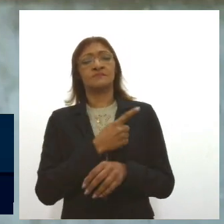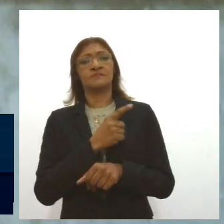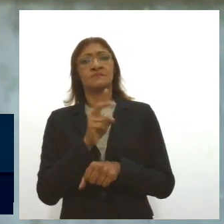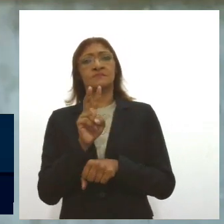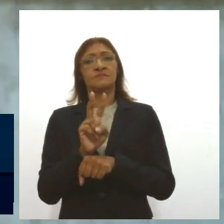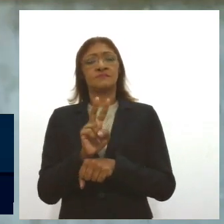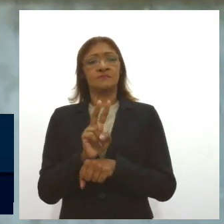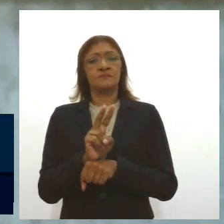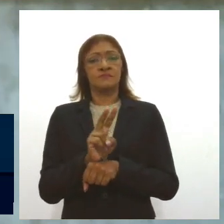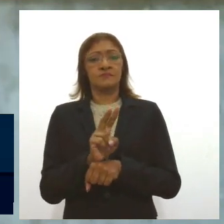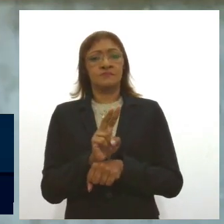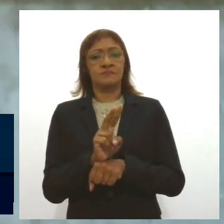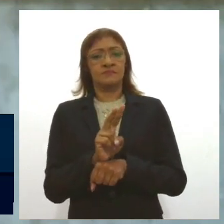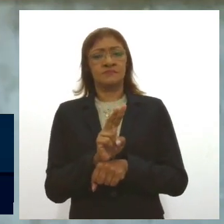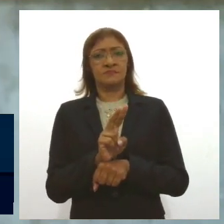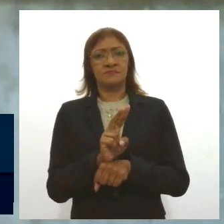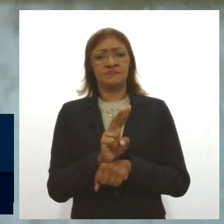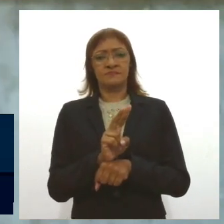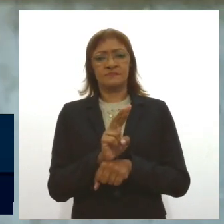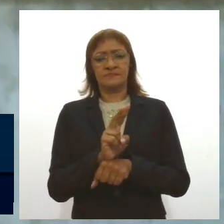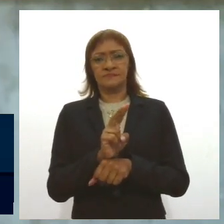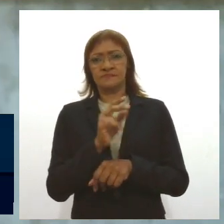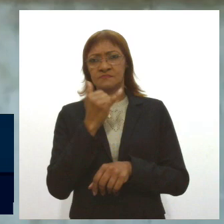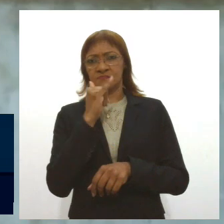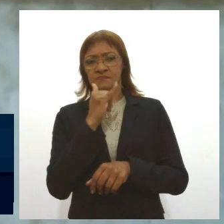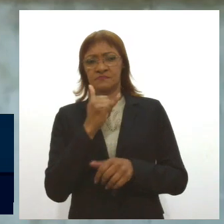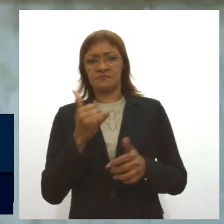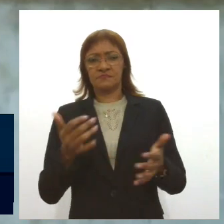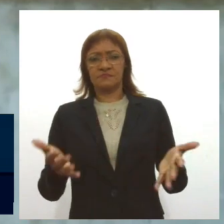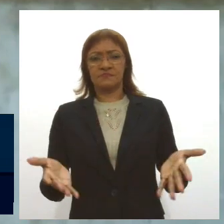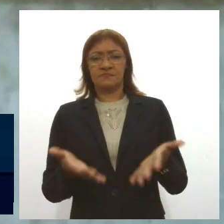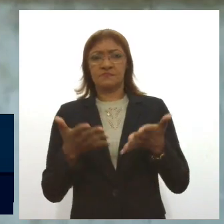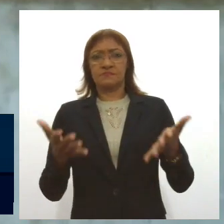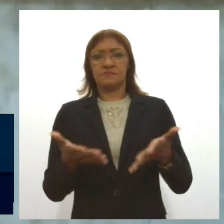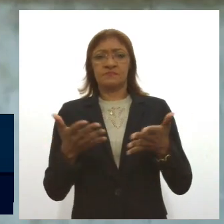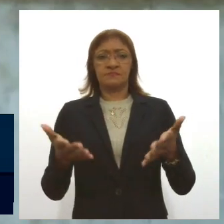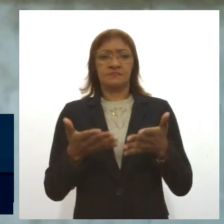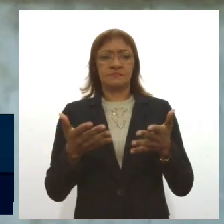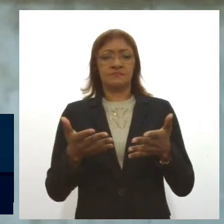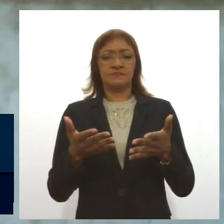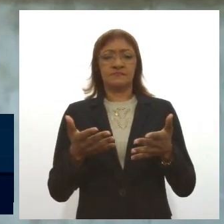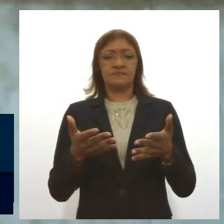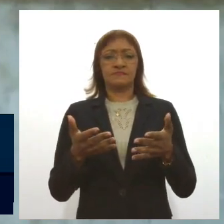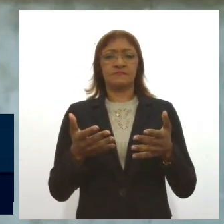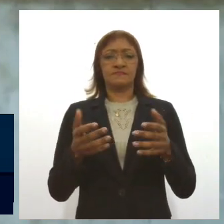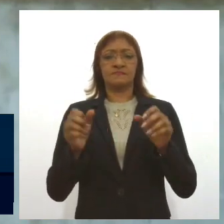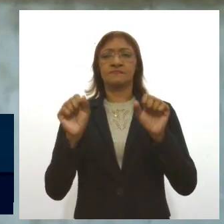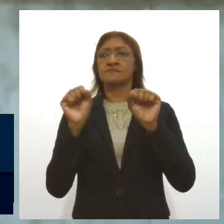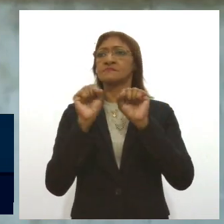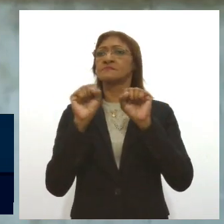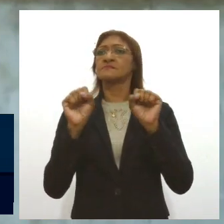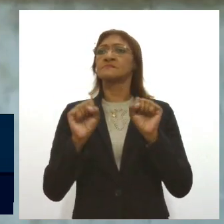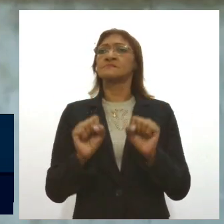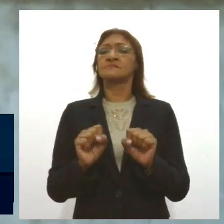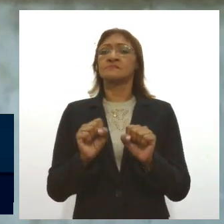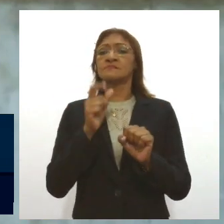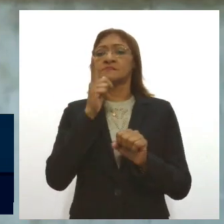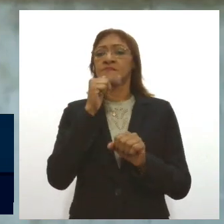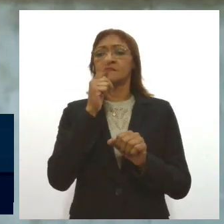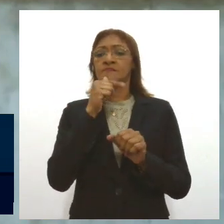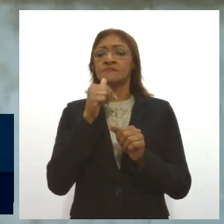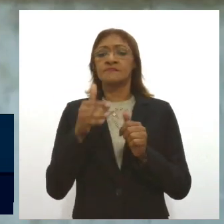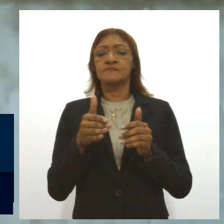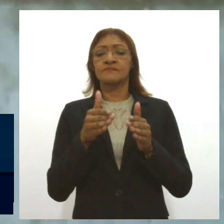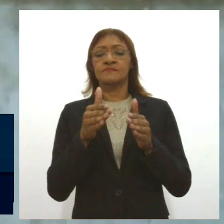já existe, vai incentivar a implantação dessas reservas